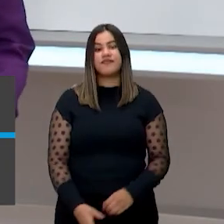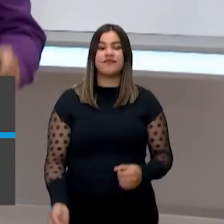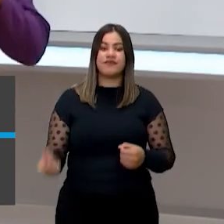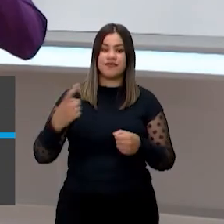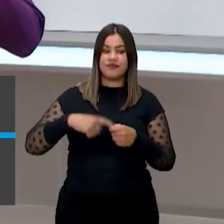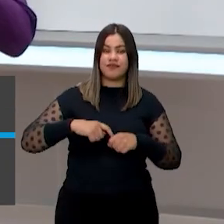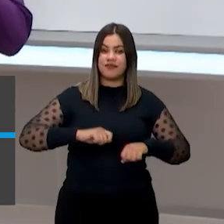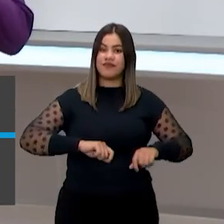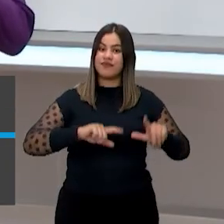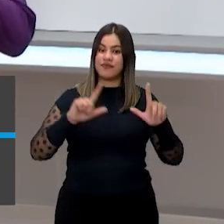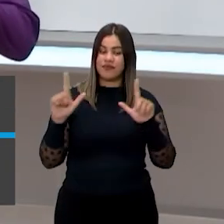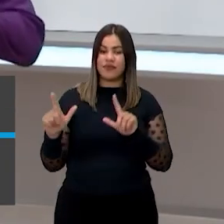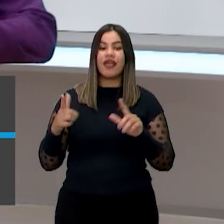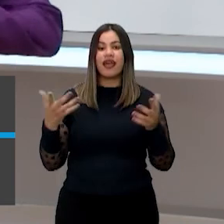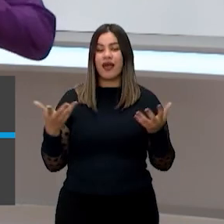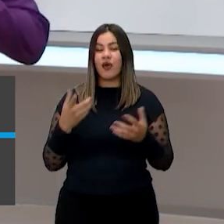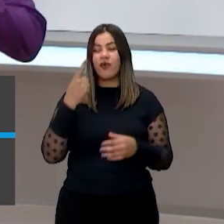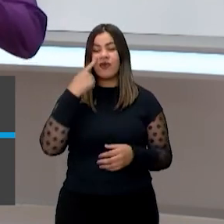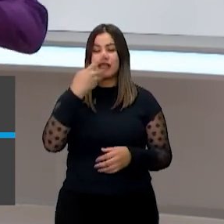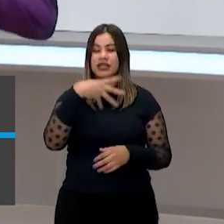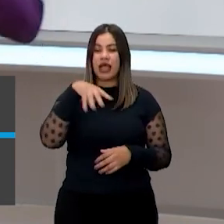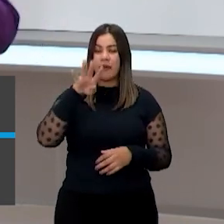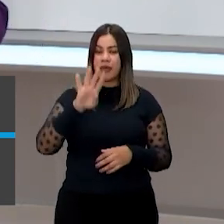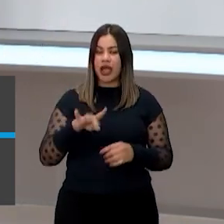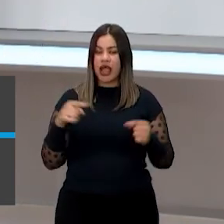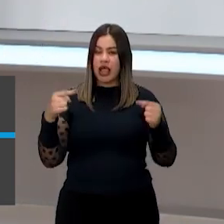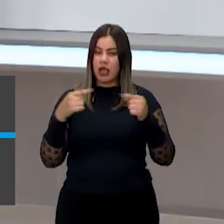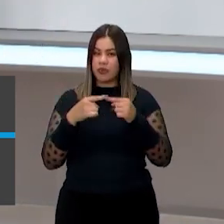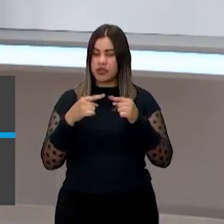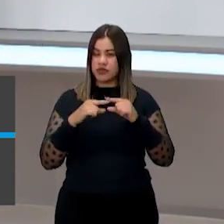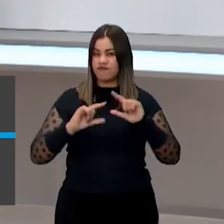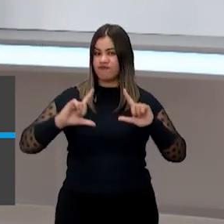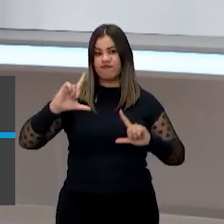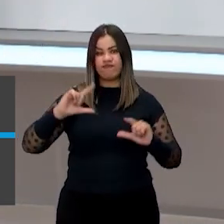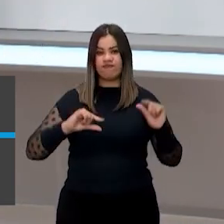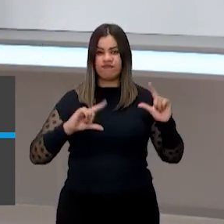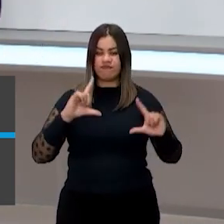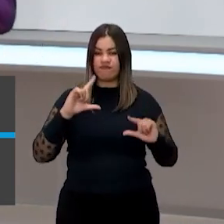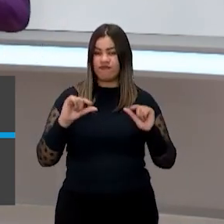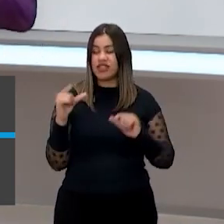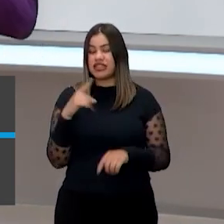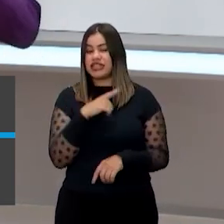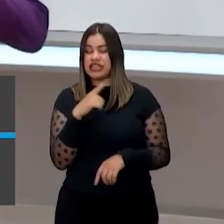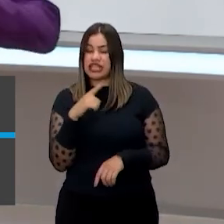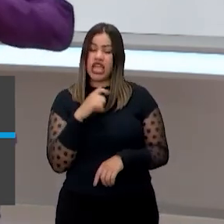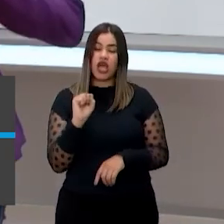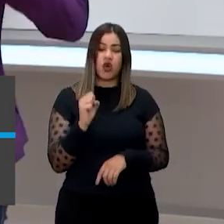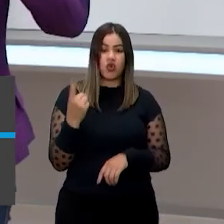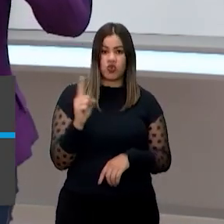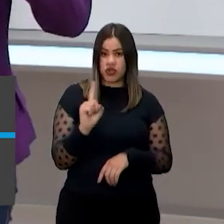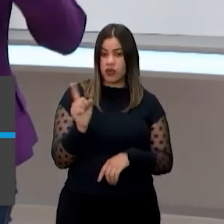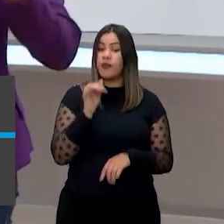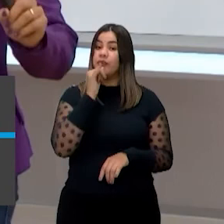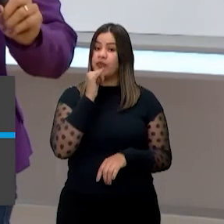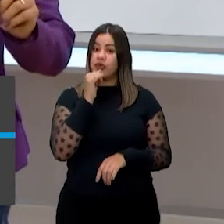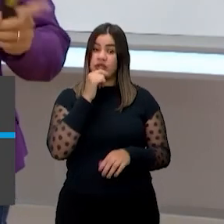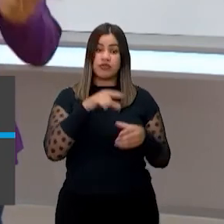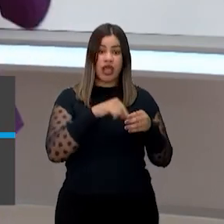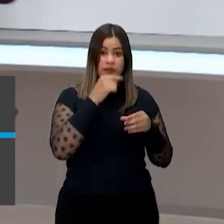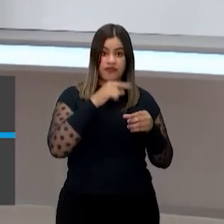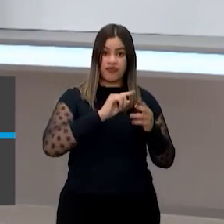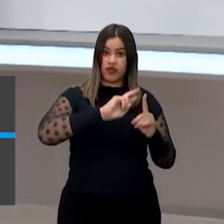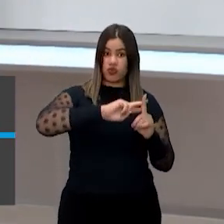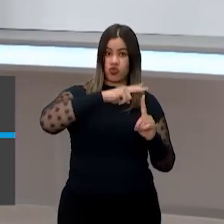Voltamos aqui e agora vamos procurar na tabela se acontece alguma coisa desse tipo. Ele está dizendo o seguinte, se dobrarmos a quantidade de